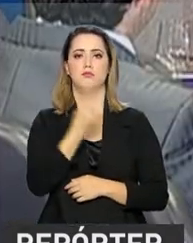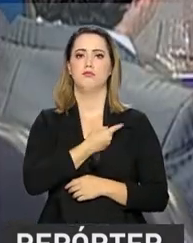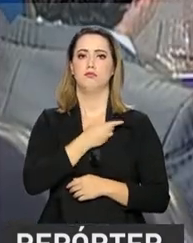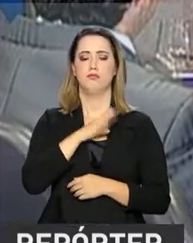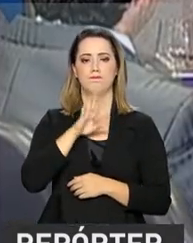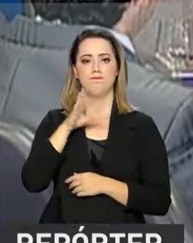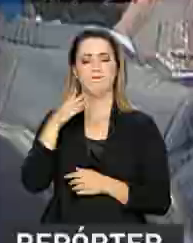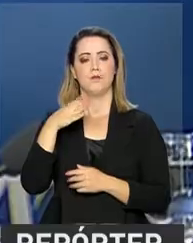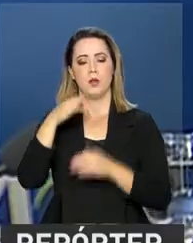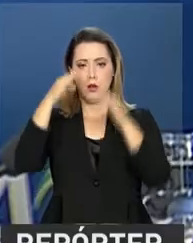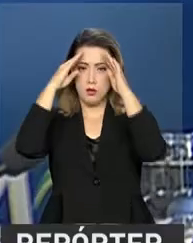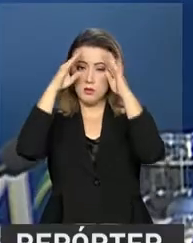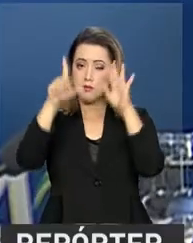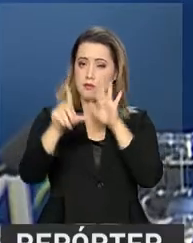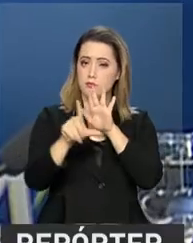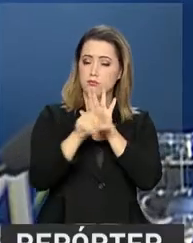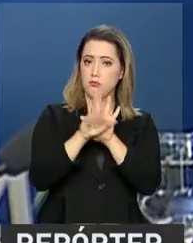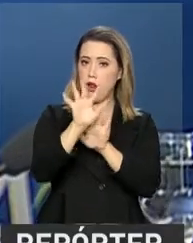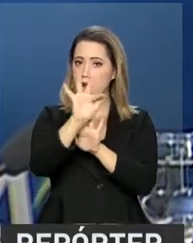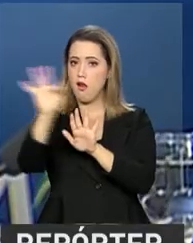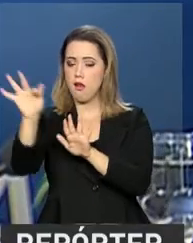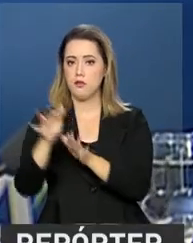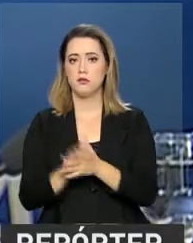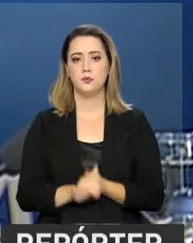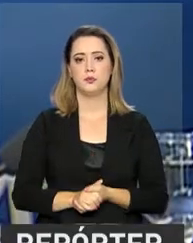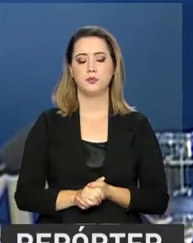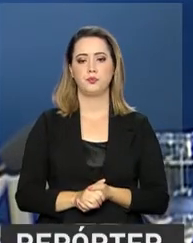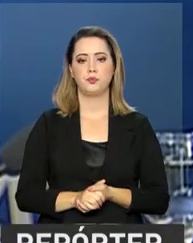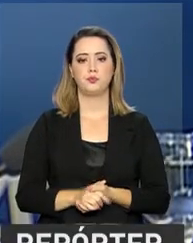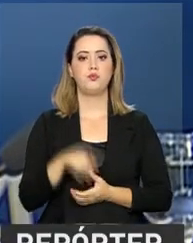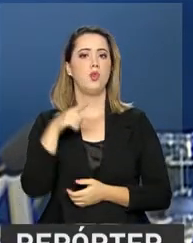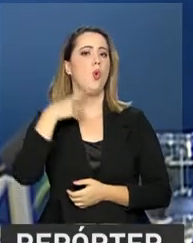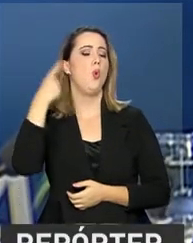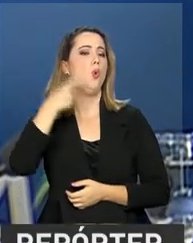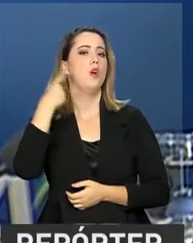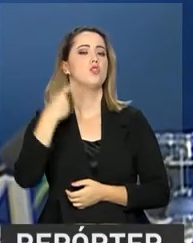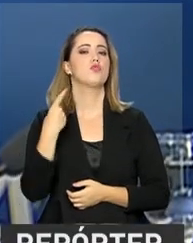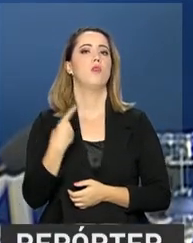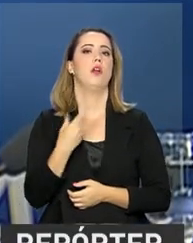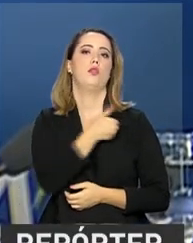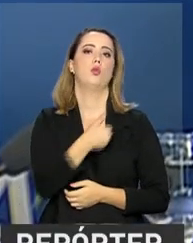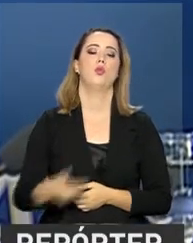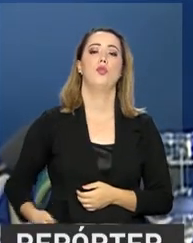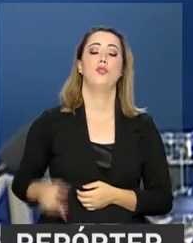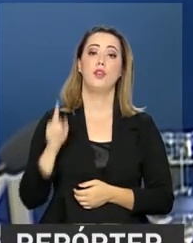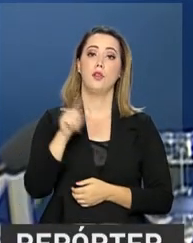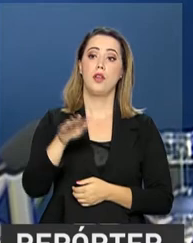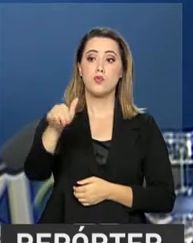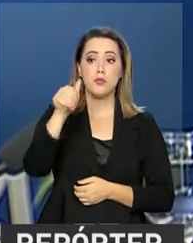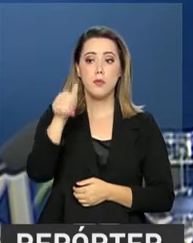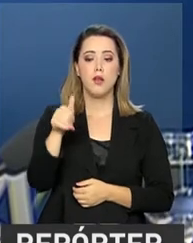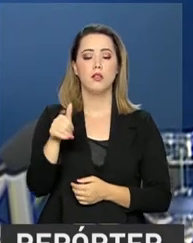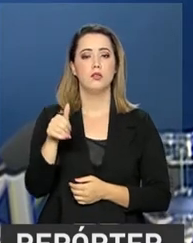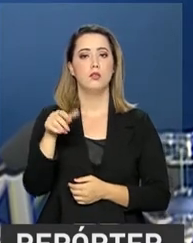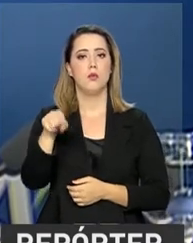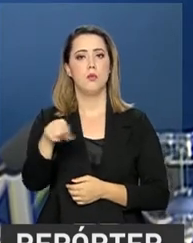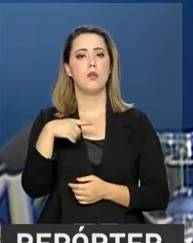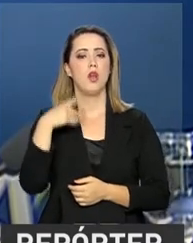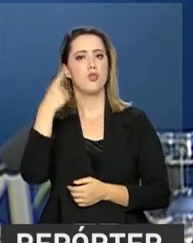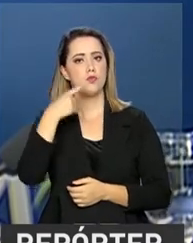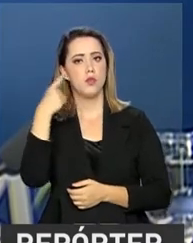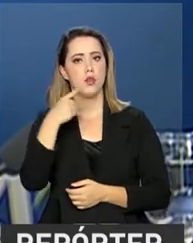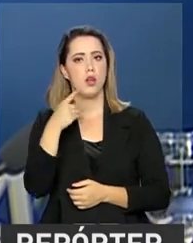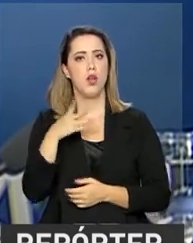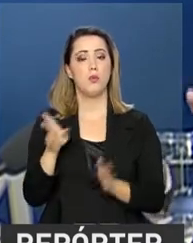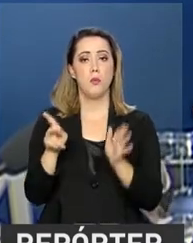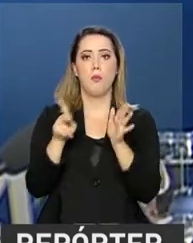princípio federativo. Os advogados públicos são aqueles que são chamados para uma causa pública, não é? E os advogados públicos têm que ter